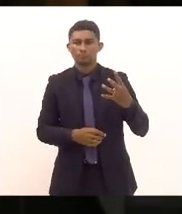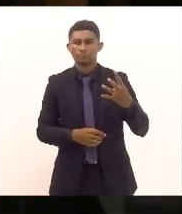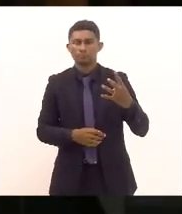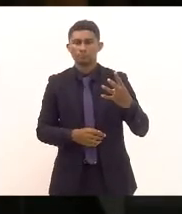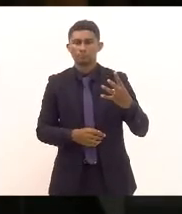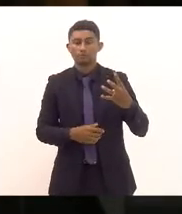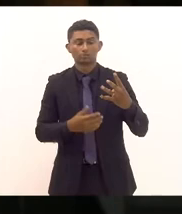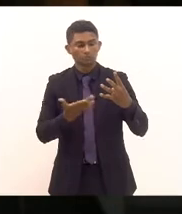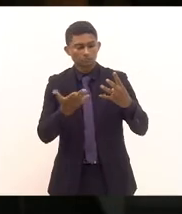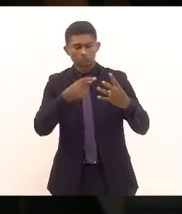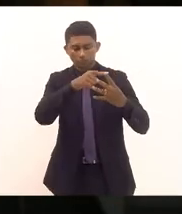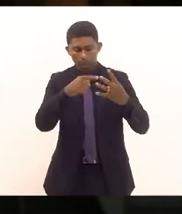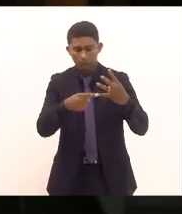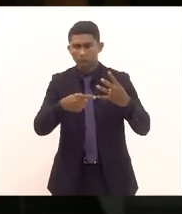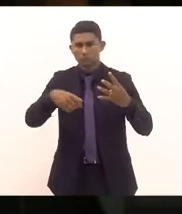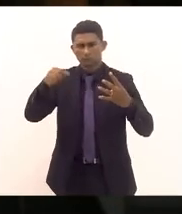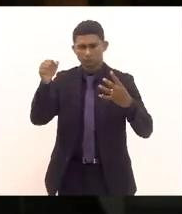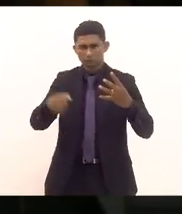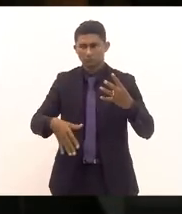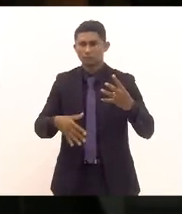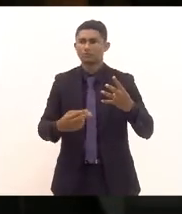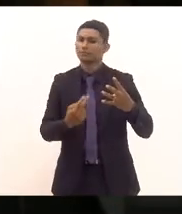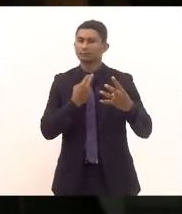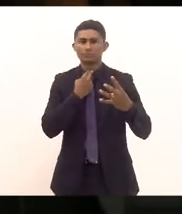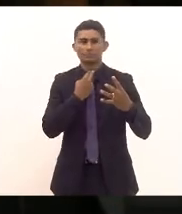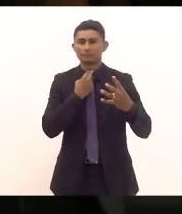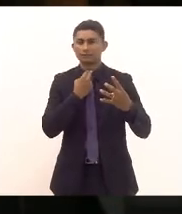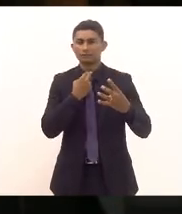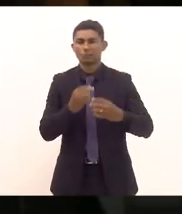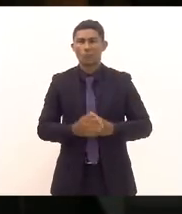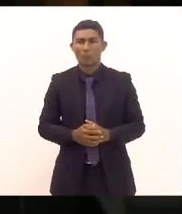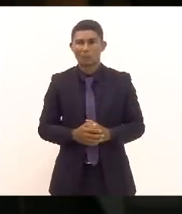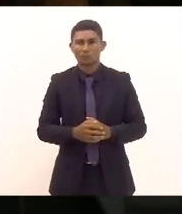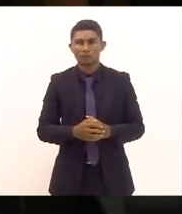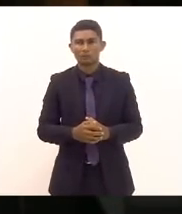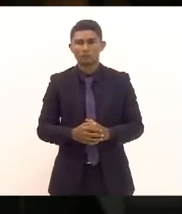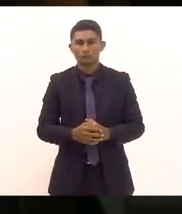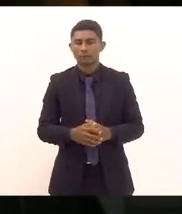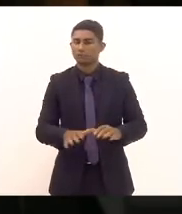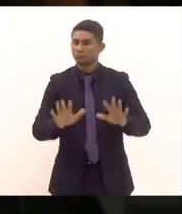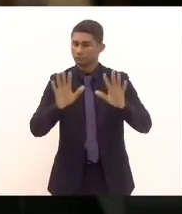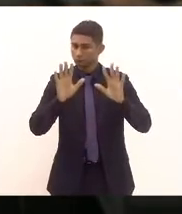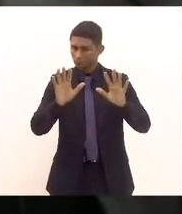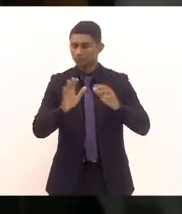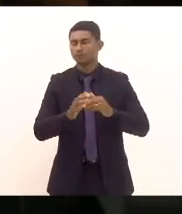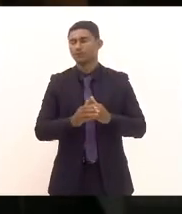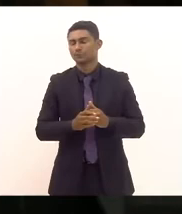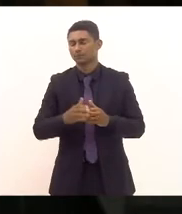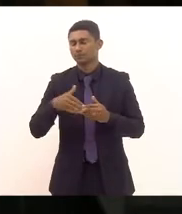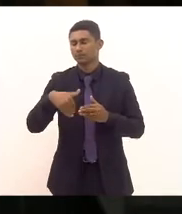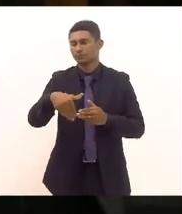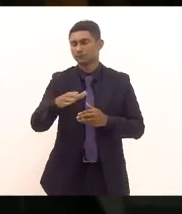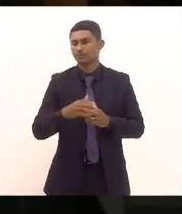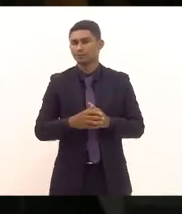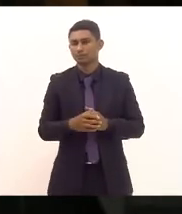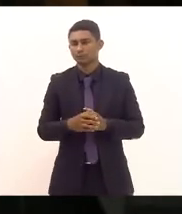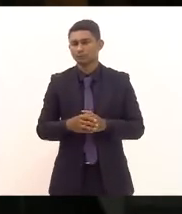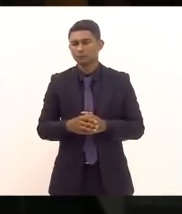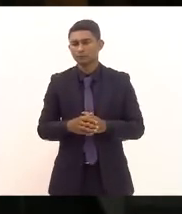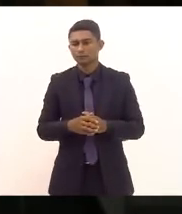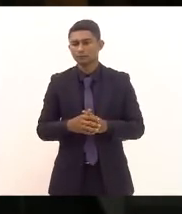indispensáveis não podendo ser tratado como supérfulos um dia bom lá por isso que é uma